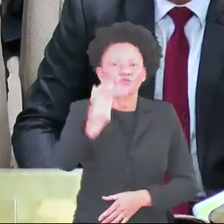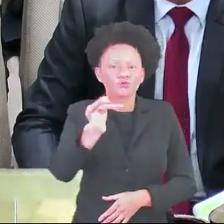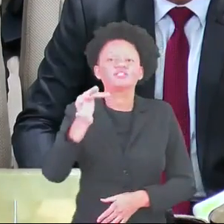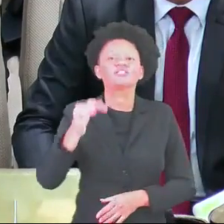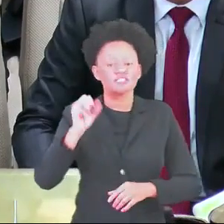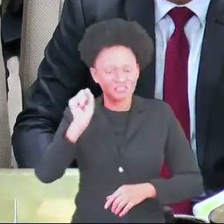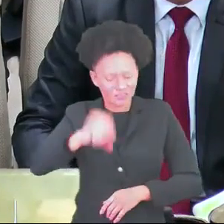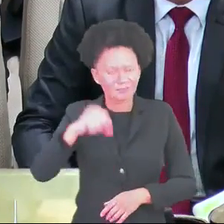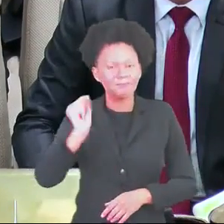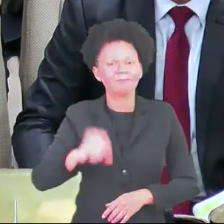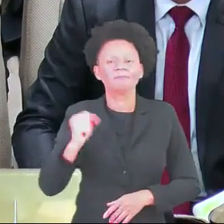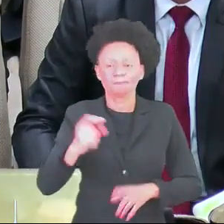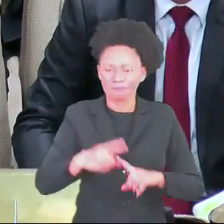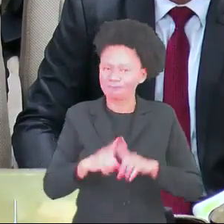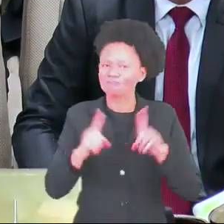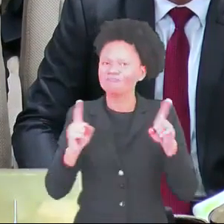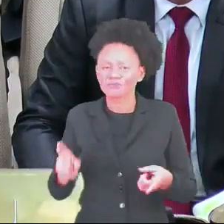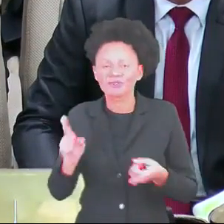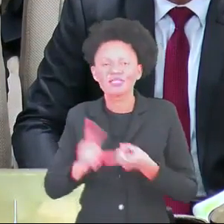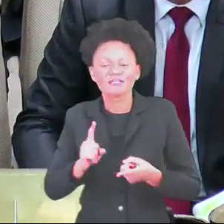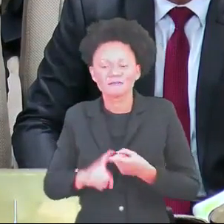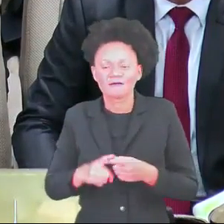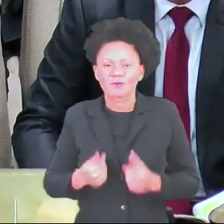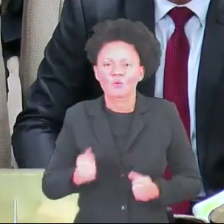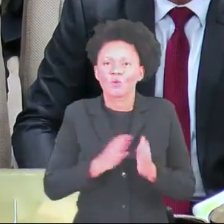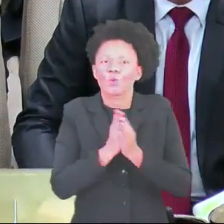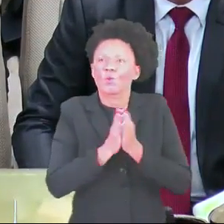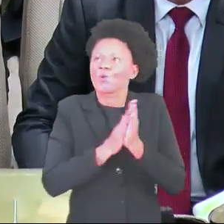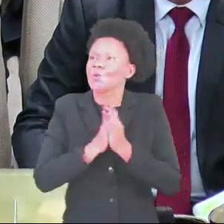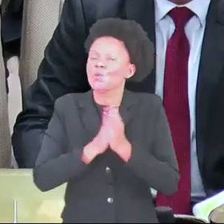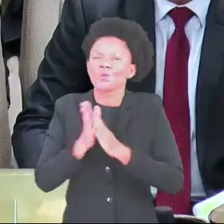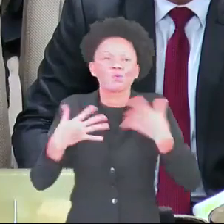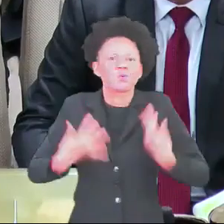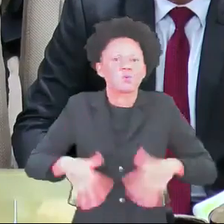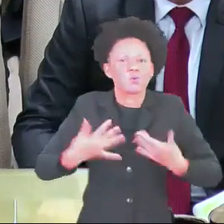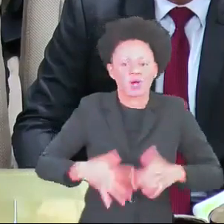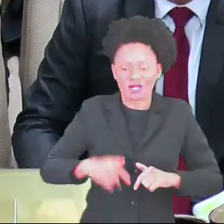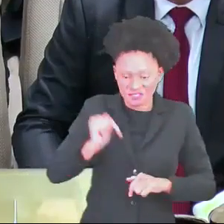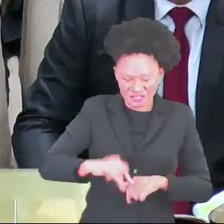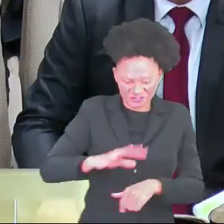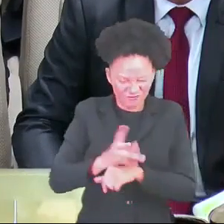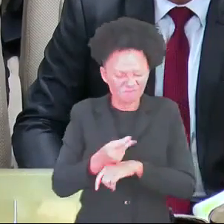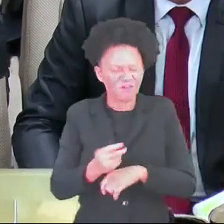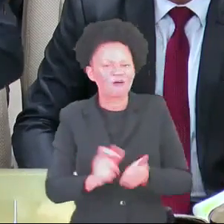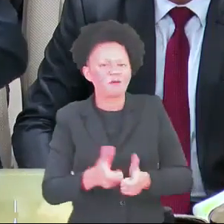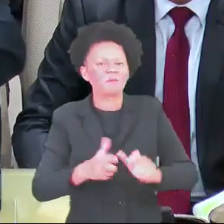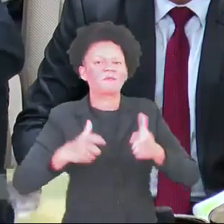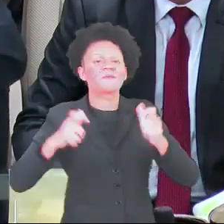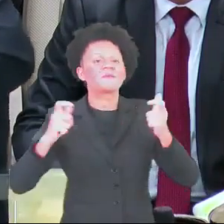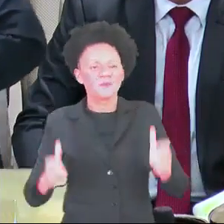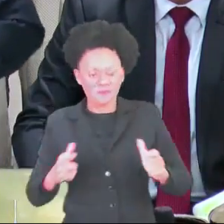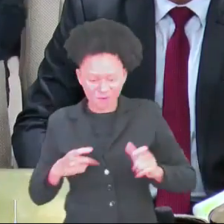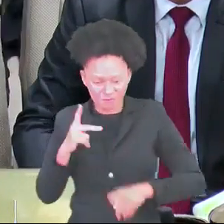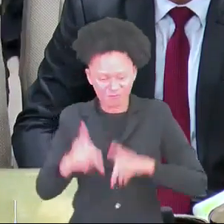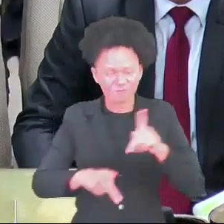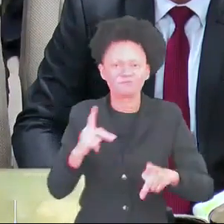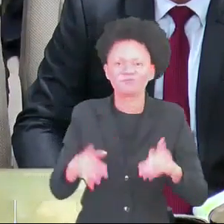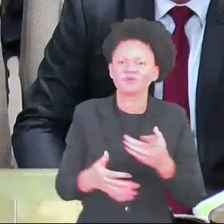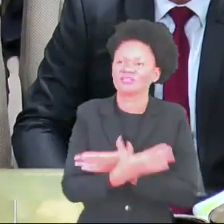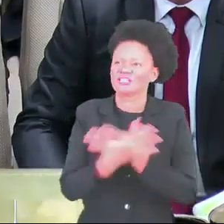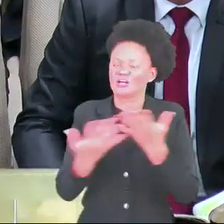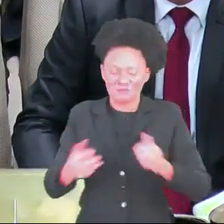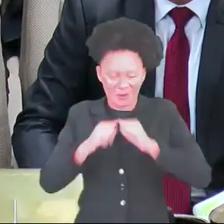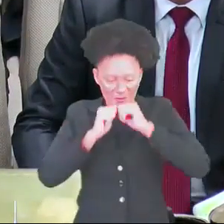no porvir, sim, mas eles também tinham expectativa que esta igreja estaria cheia, que este povo estaria